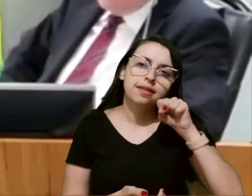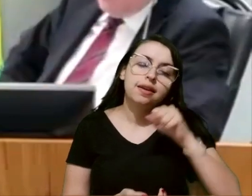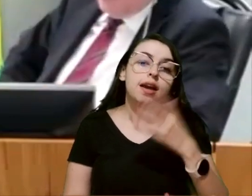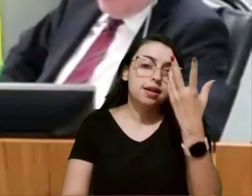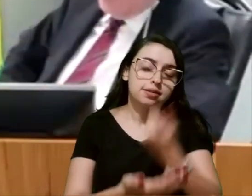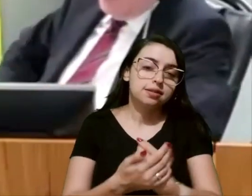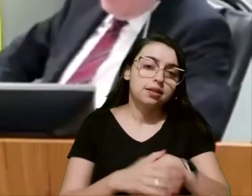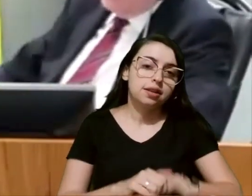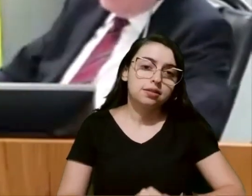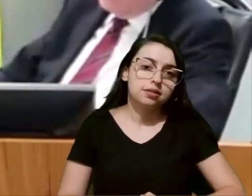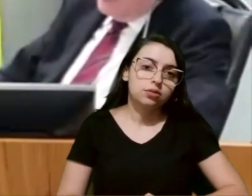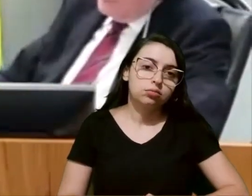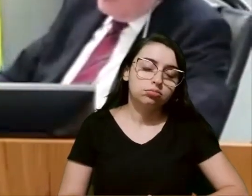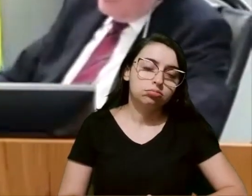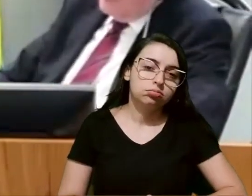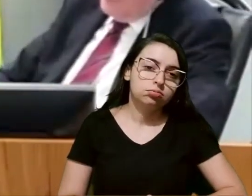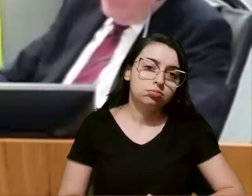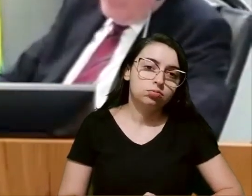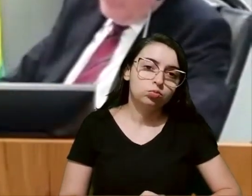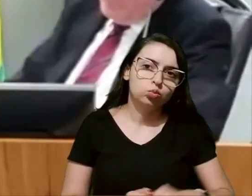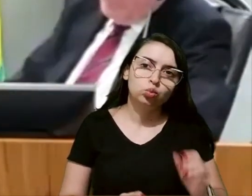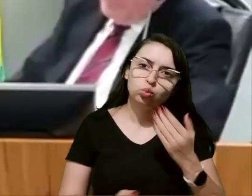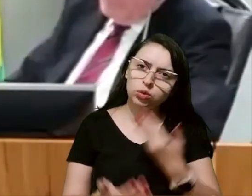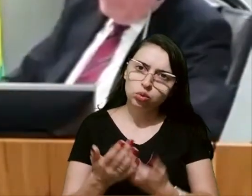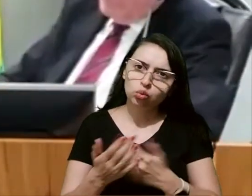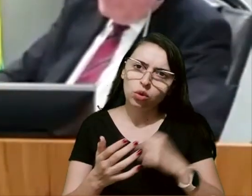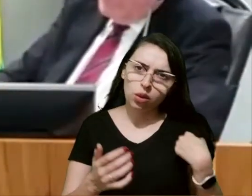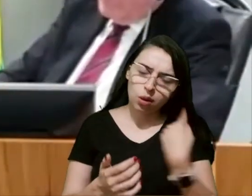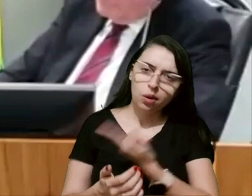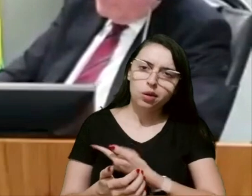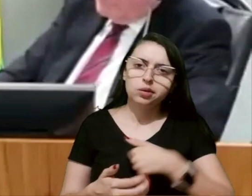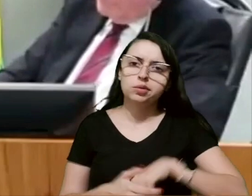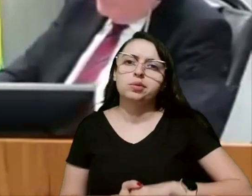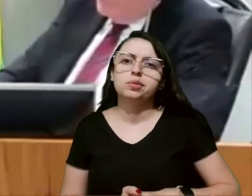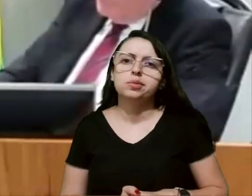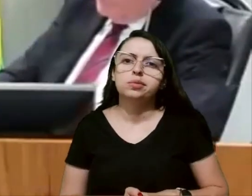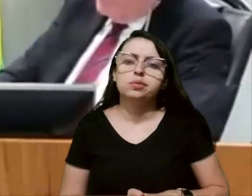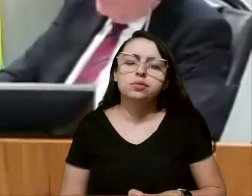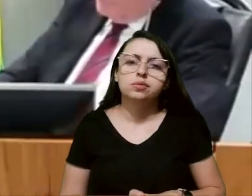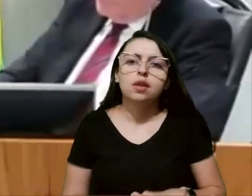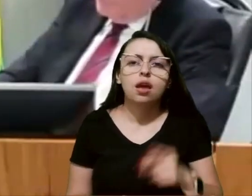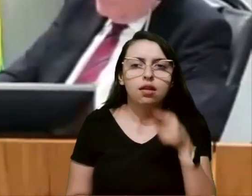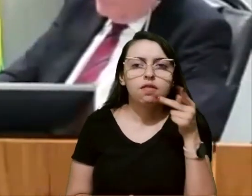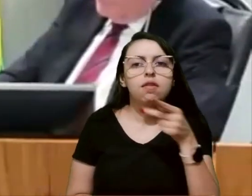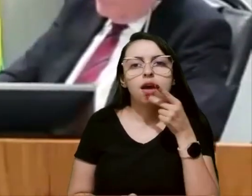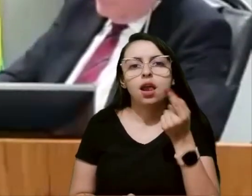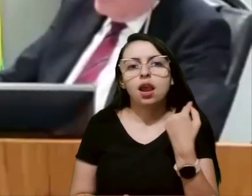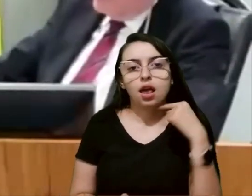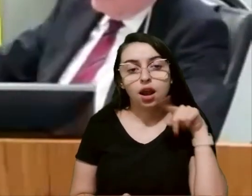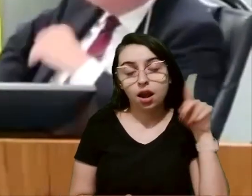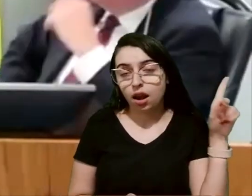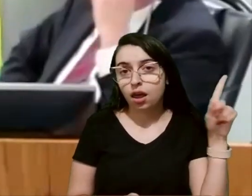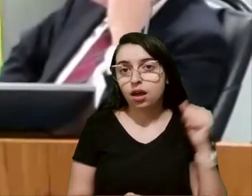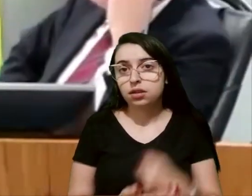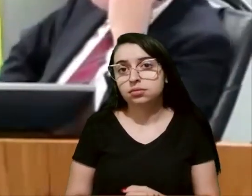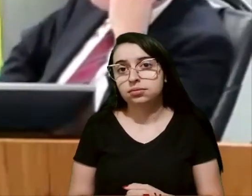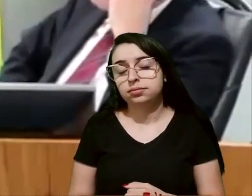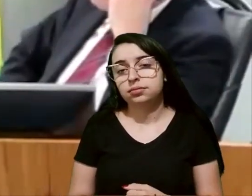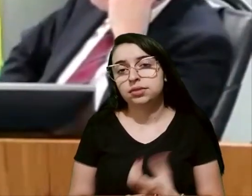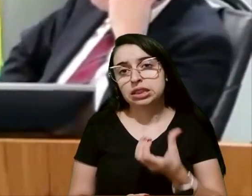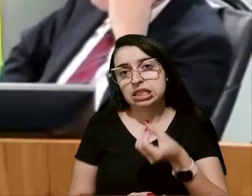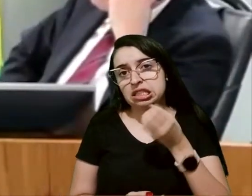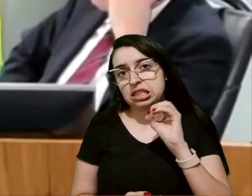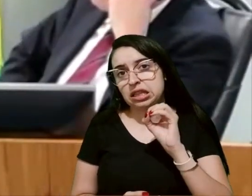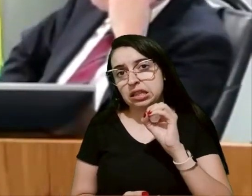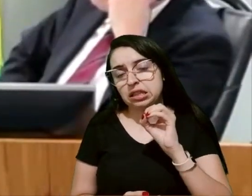né. 60 gramas. Exatamente, que é um estudo nosso. Então, o estudo que ele cita ali, e nós não